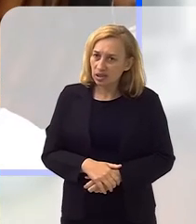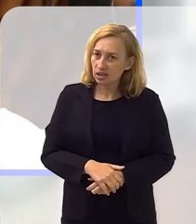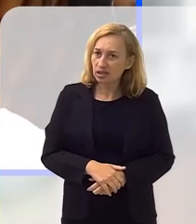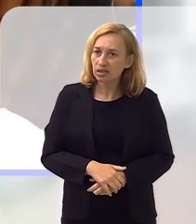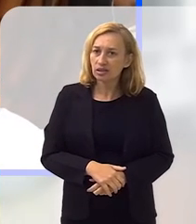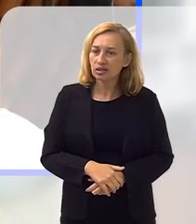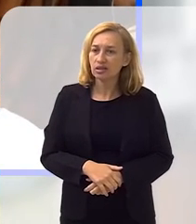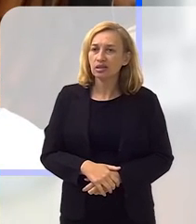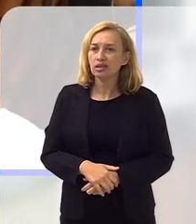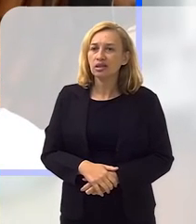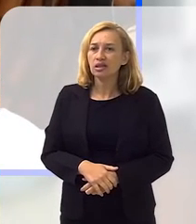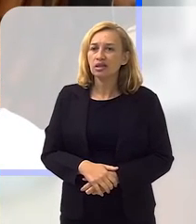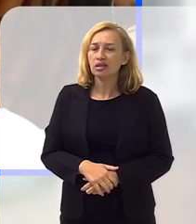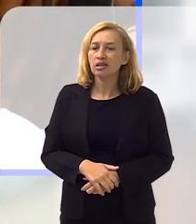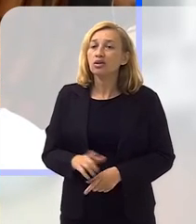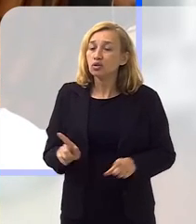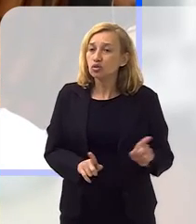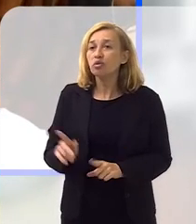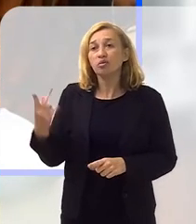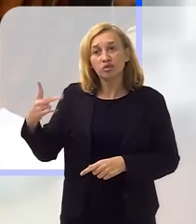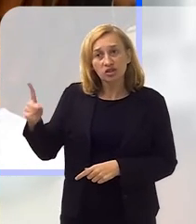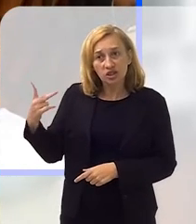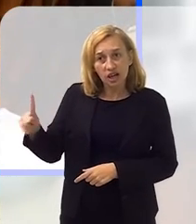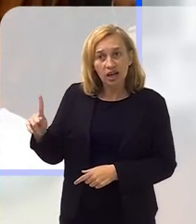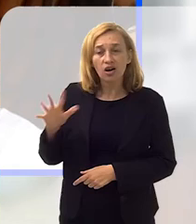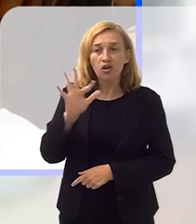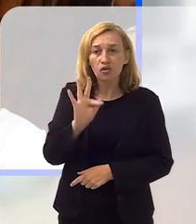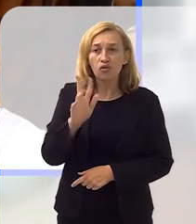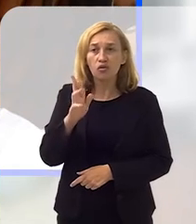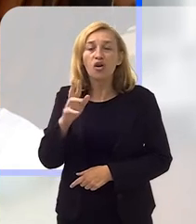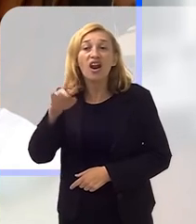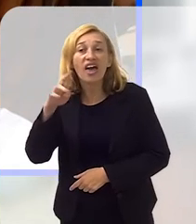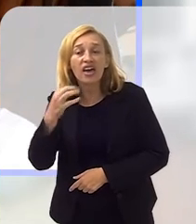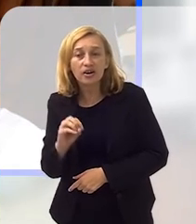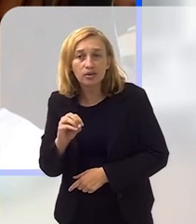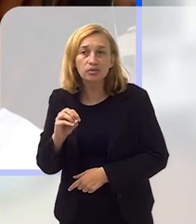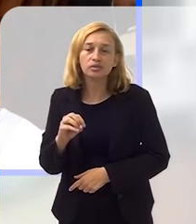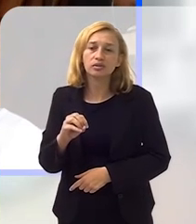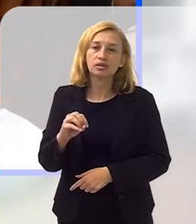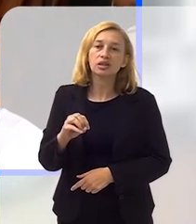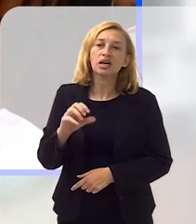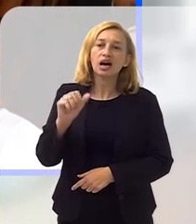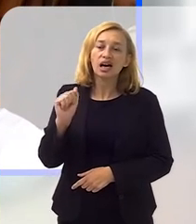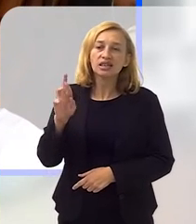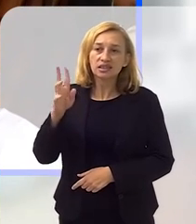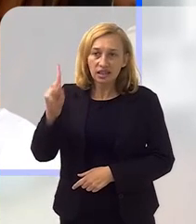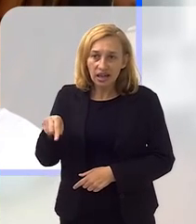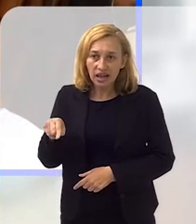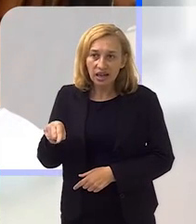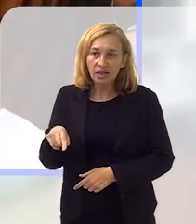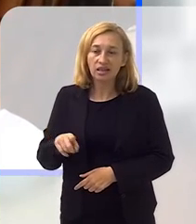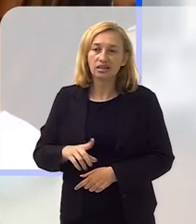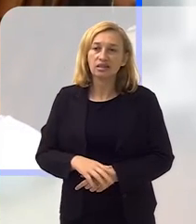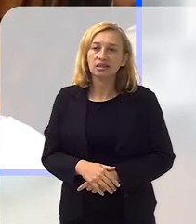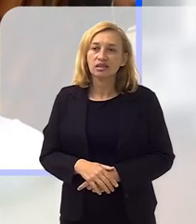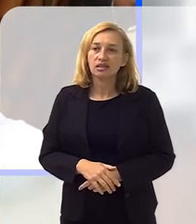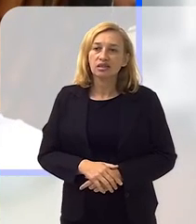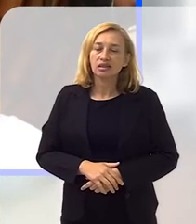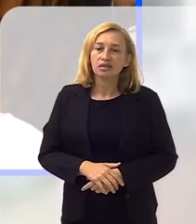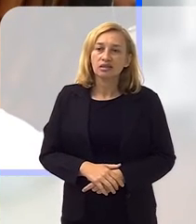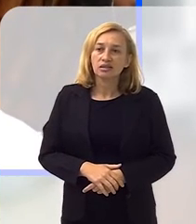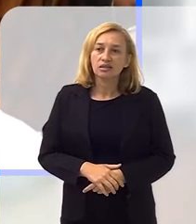isso? Do Silas de Oliveira, do Mano Décio, dos primos, do Hélio do Fuleiro, parceira do Bruno Castro, do